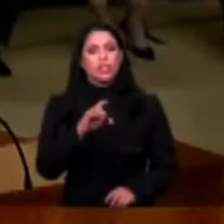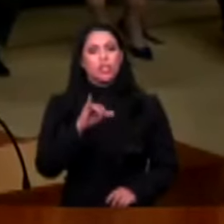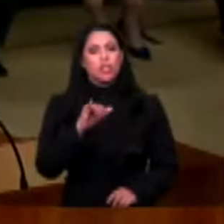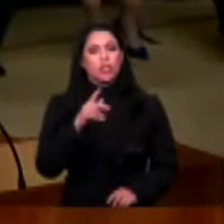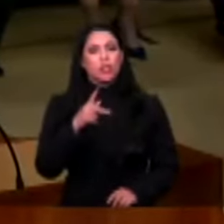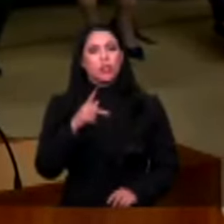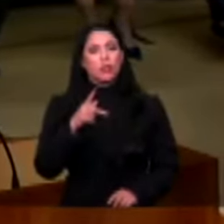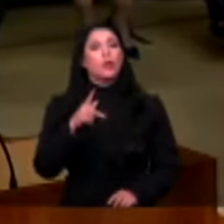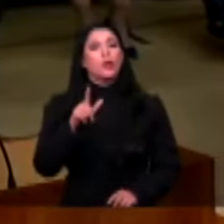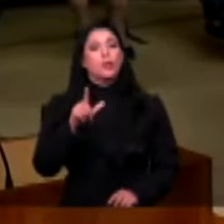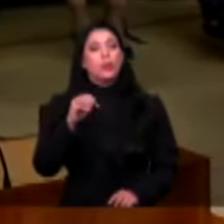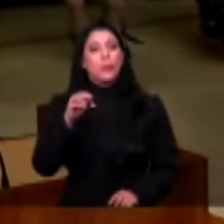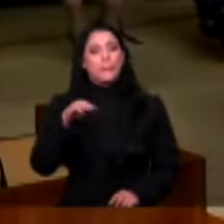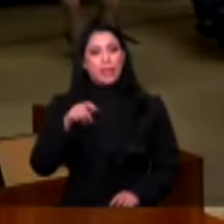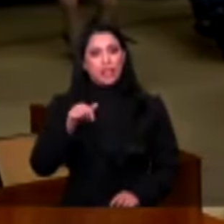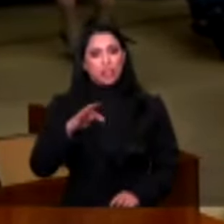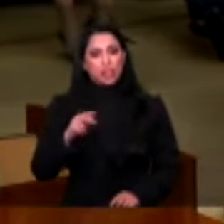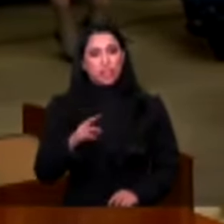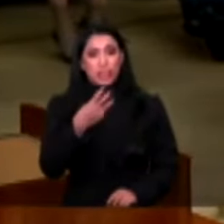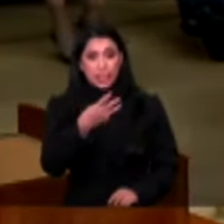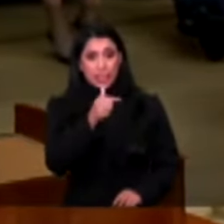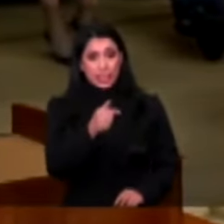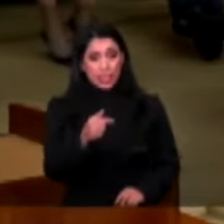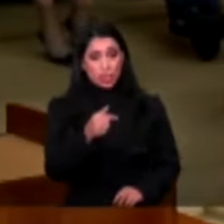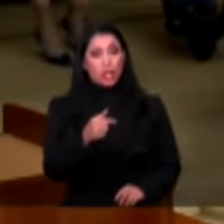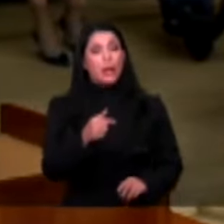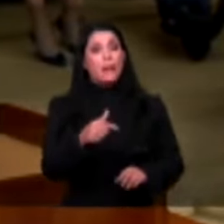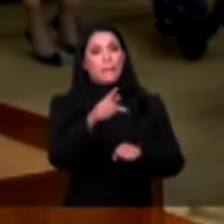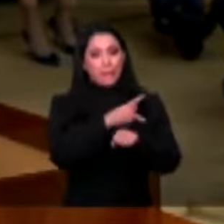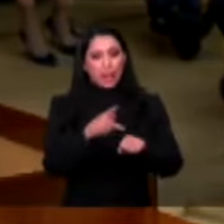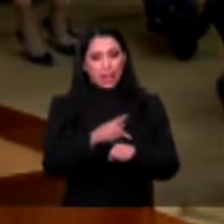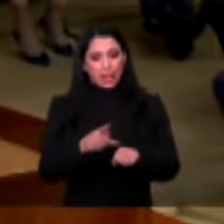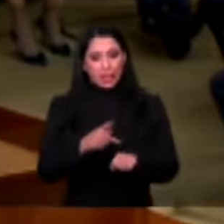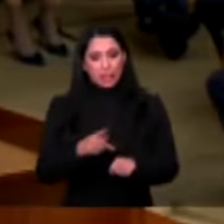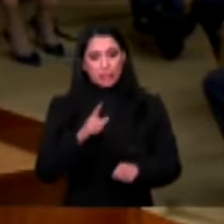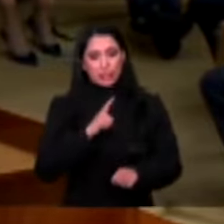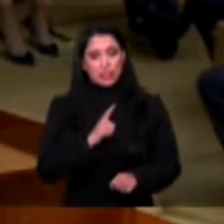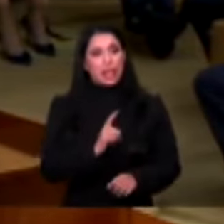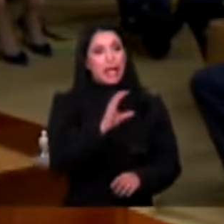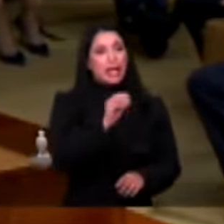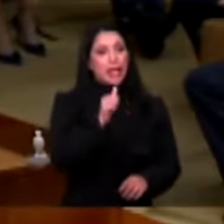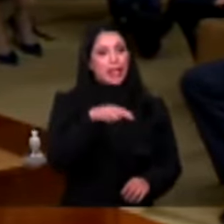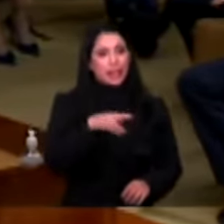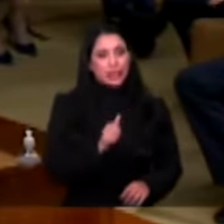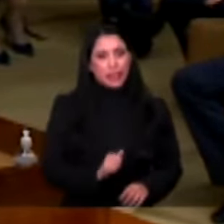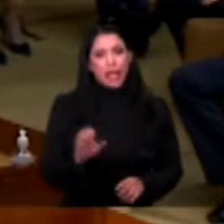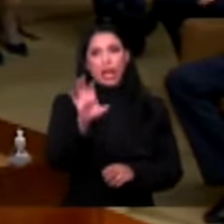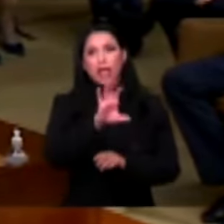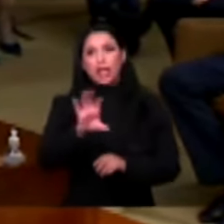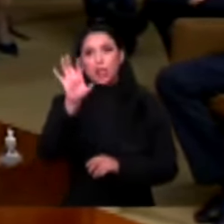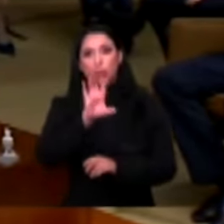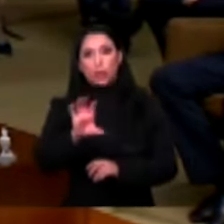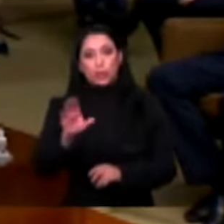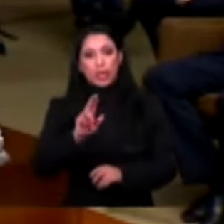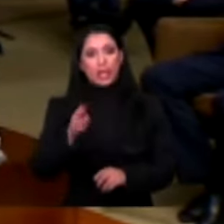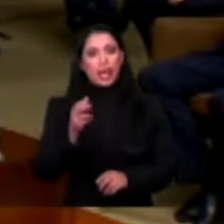37 países aqui presentes, Canadá, Delegação da União Europeia,